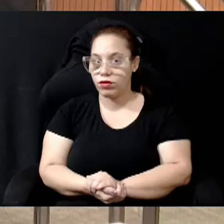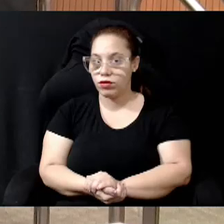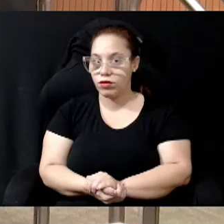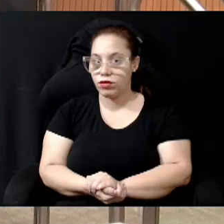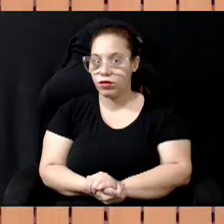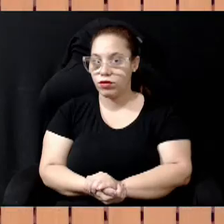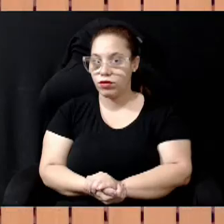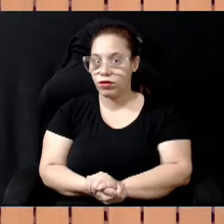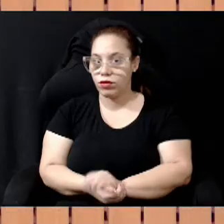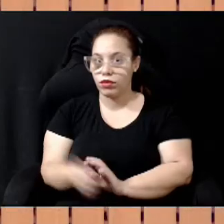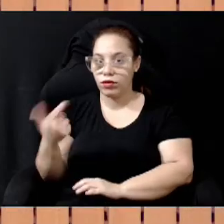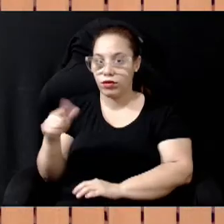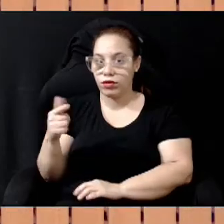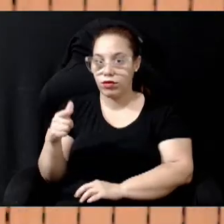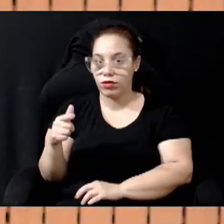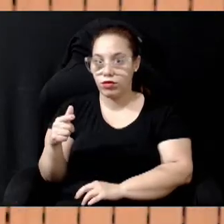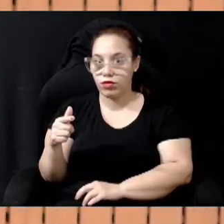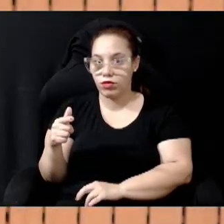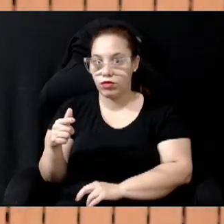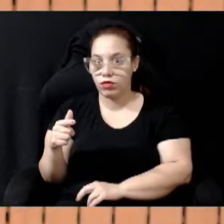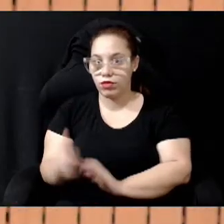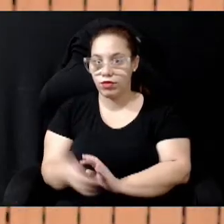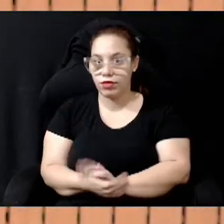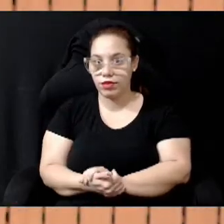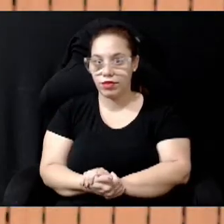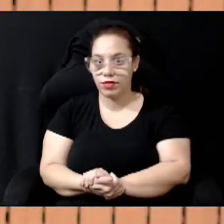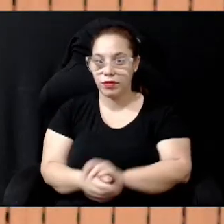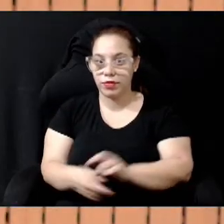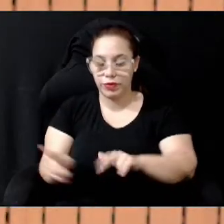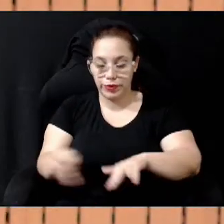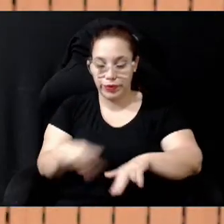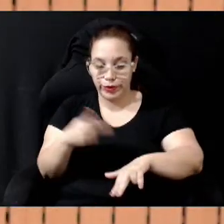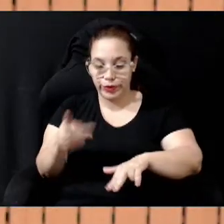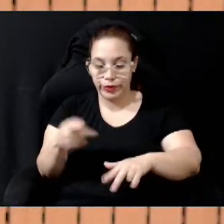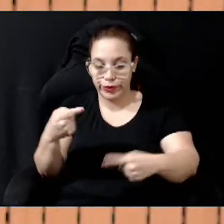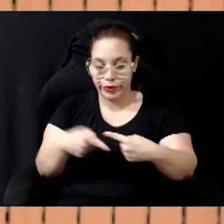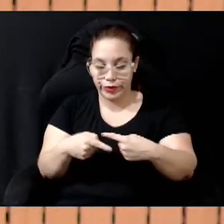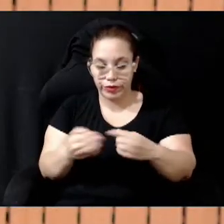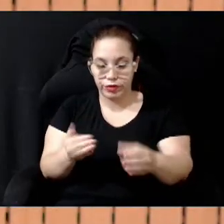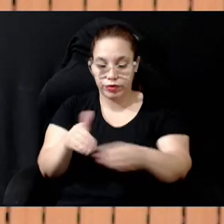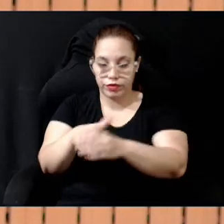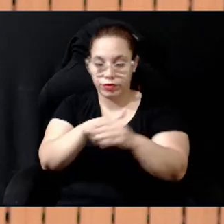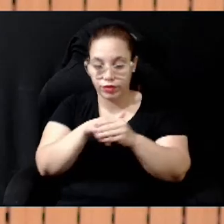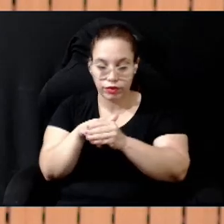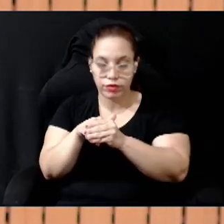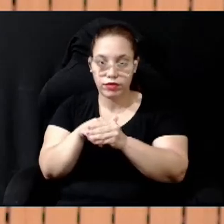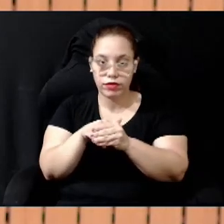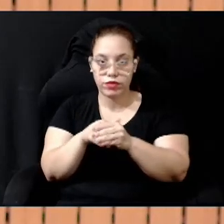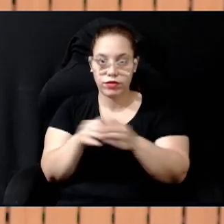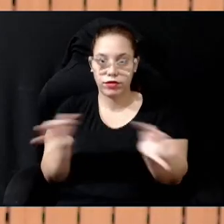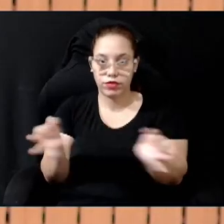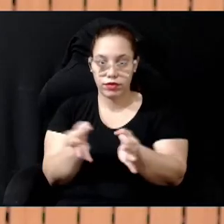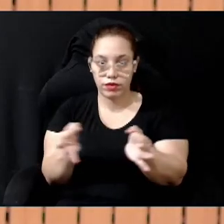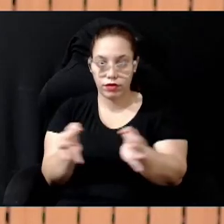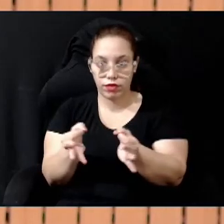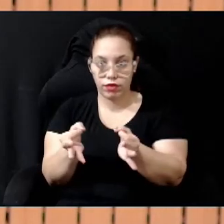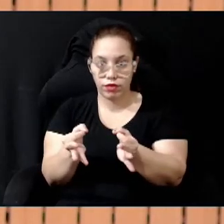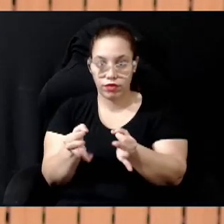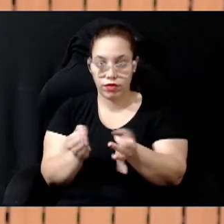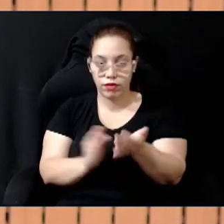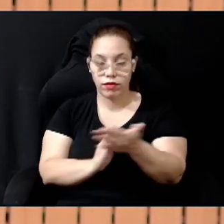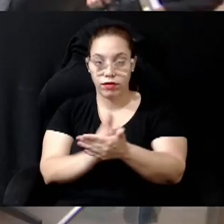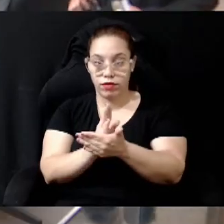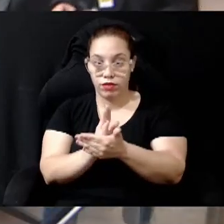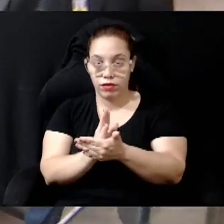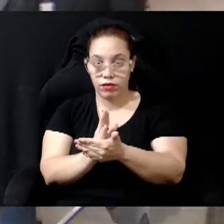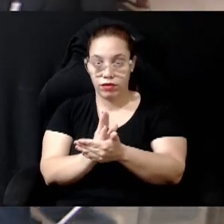Não há vereador, senhor presidente. Não havendo vereador a discutir, em votação. O quórum é a maioria simples. Vereadores favoráveis permaneçam como